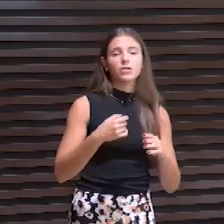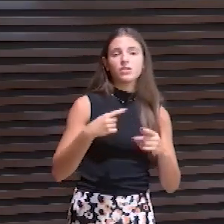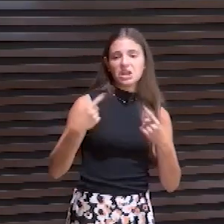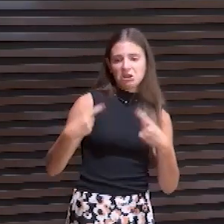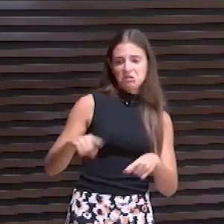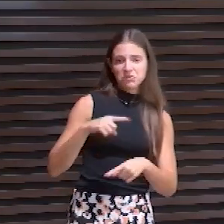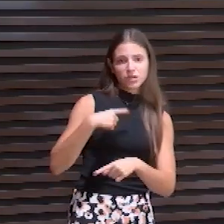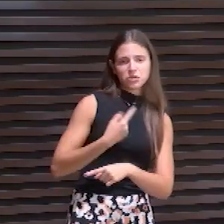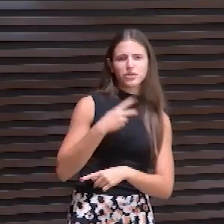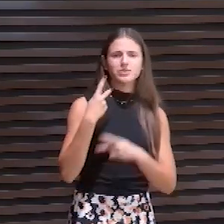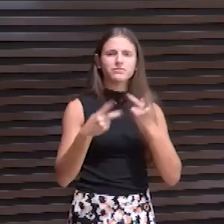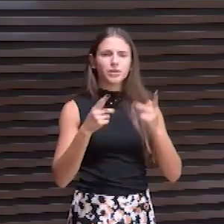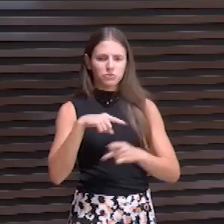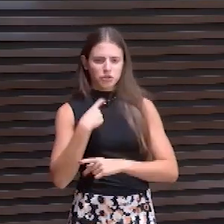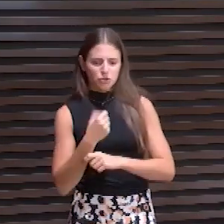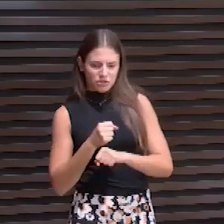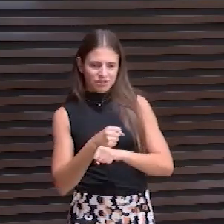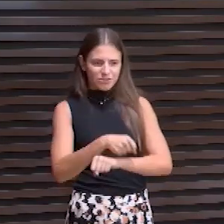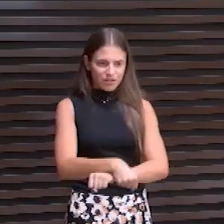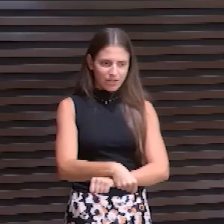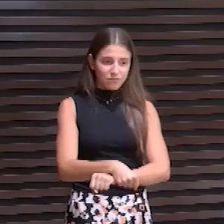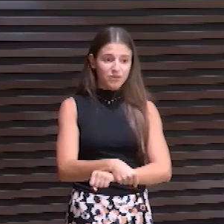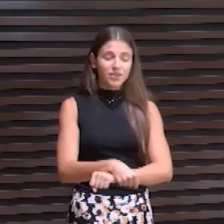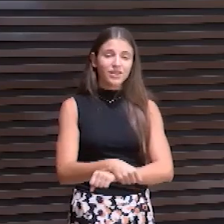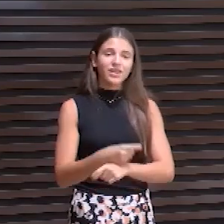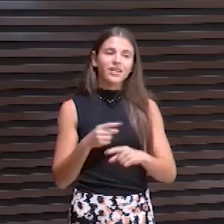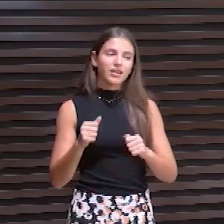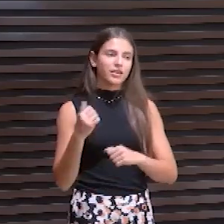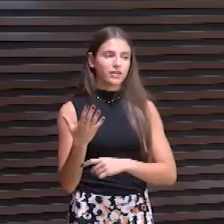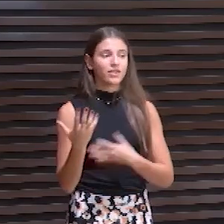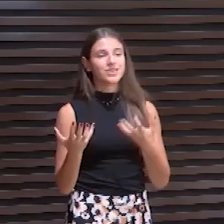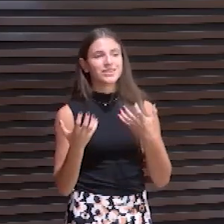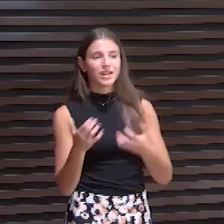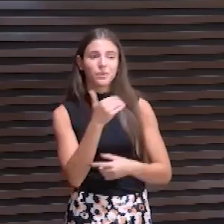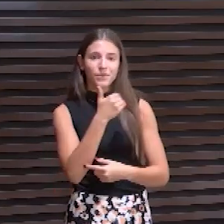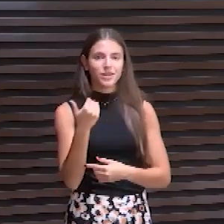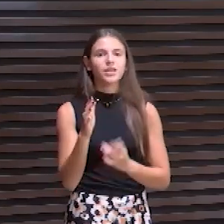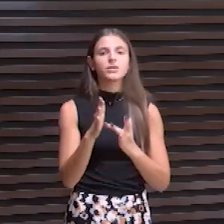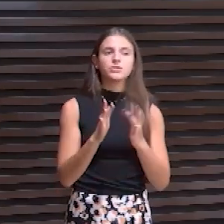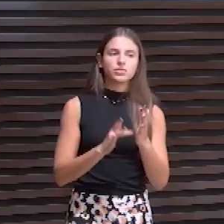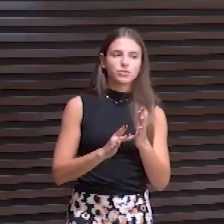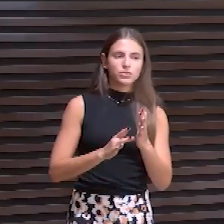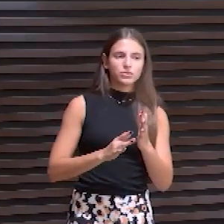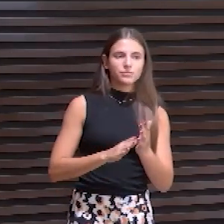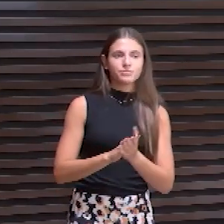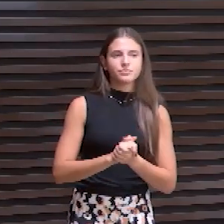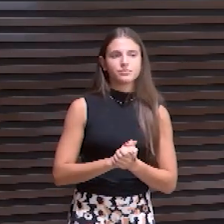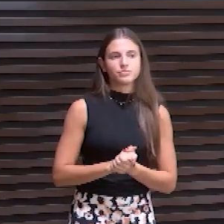Levaram Jesus para matar Jesus. Encurralaram ele.